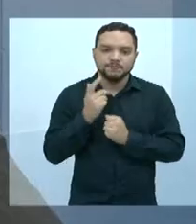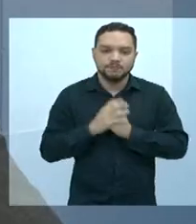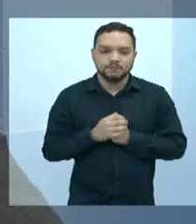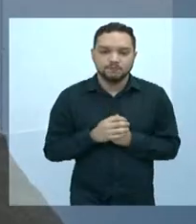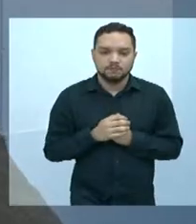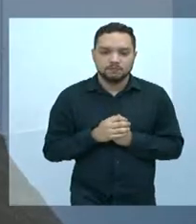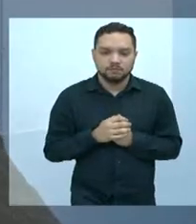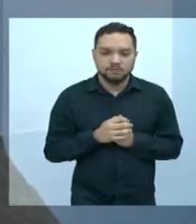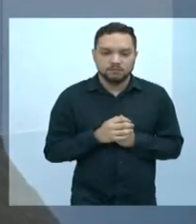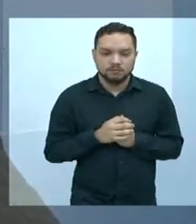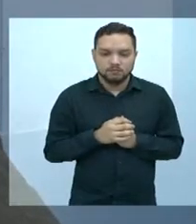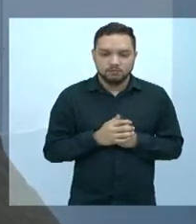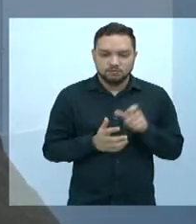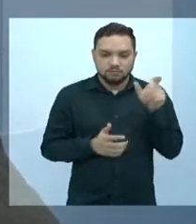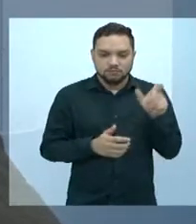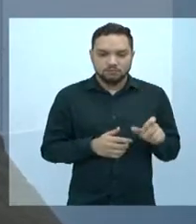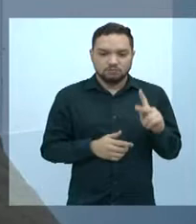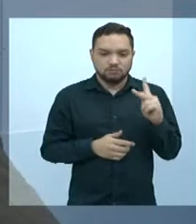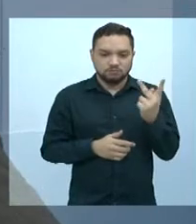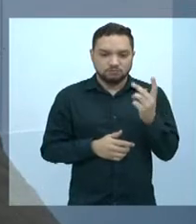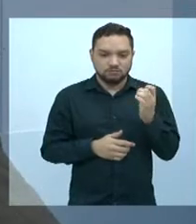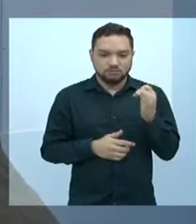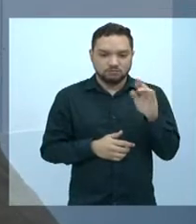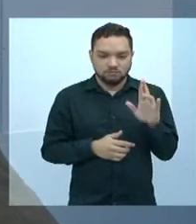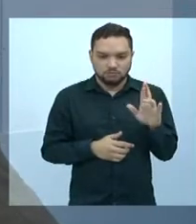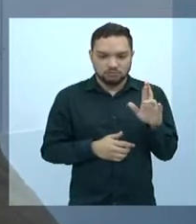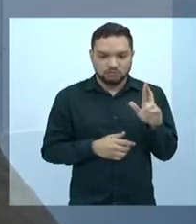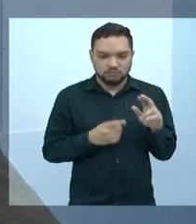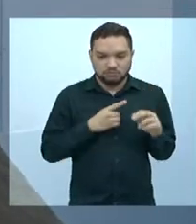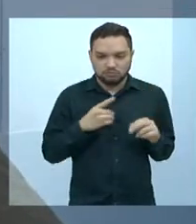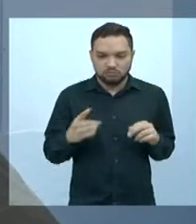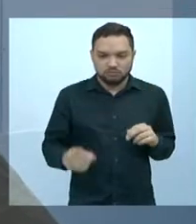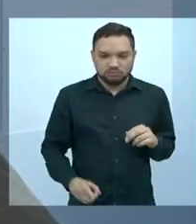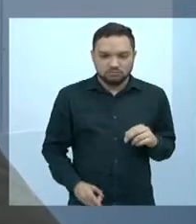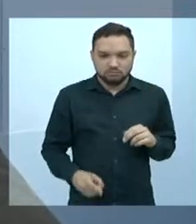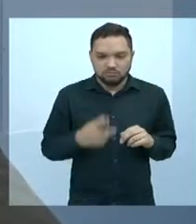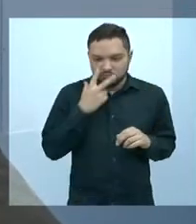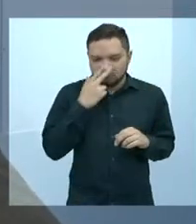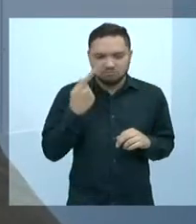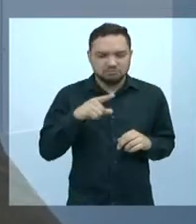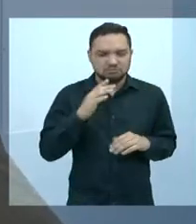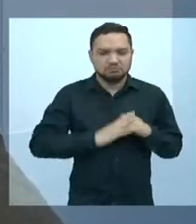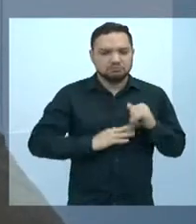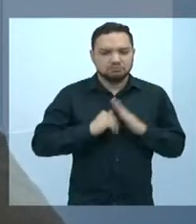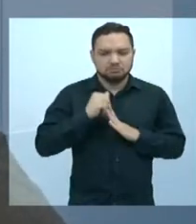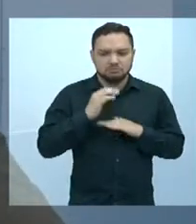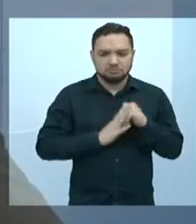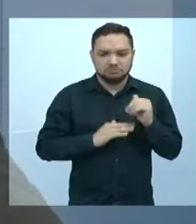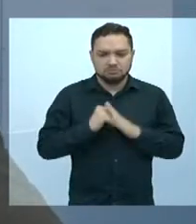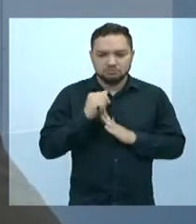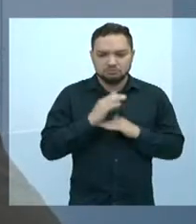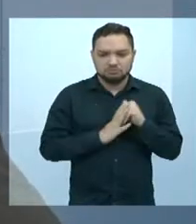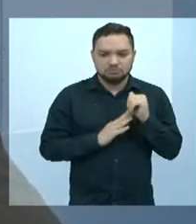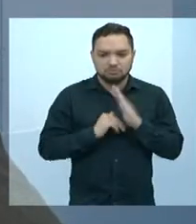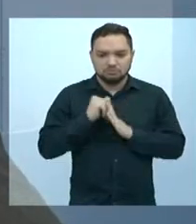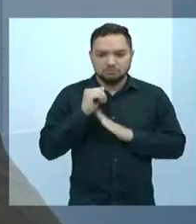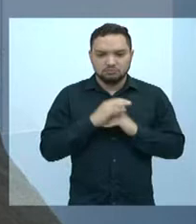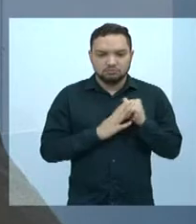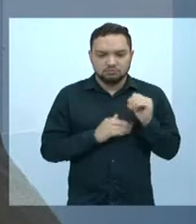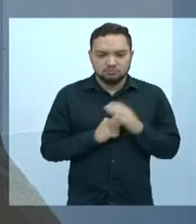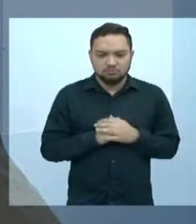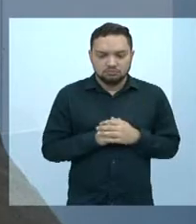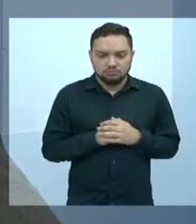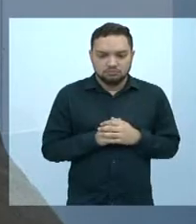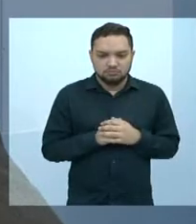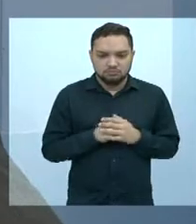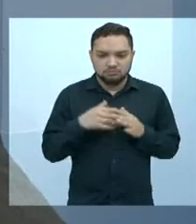como Heitor Freire, um deputado de primeira viagem, que não está demonstrando ser tão hábil como foi na liderança de um movimento